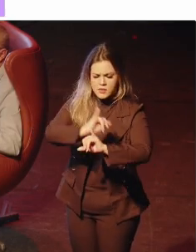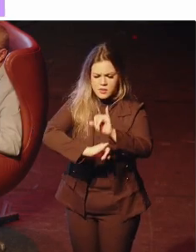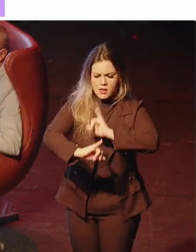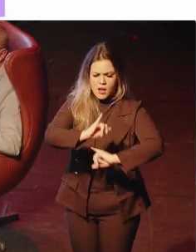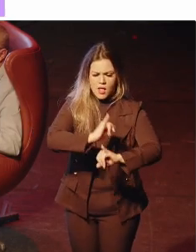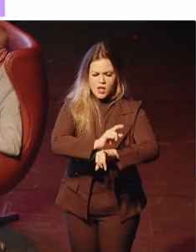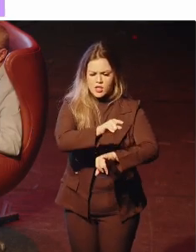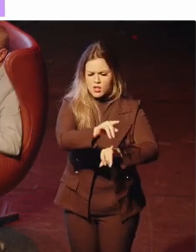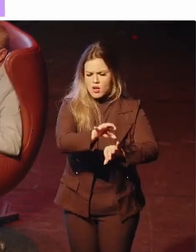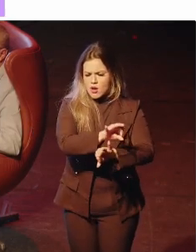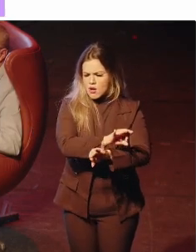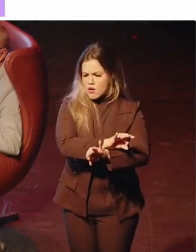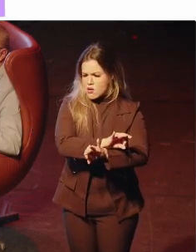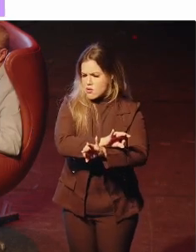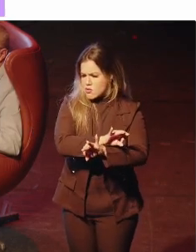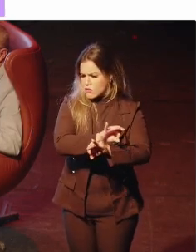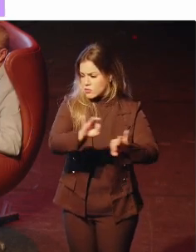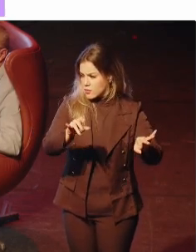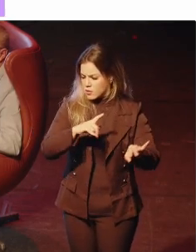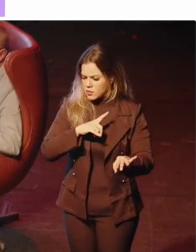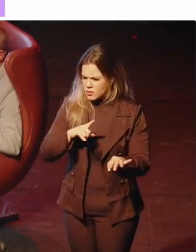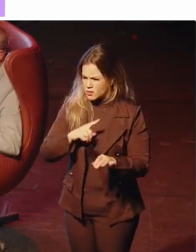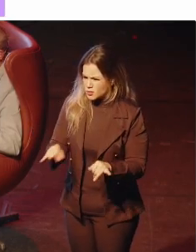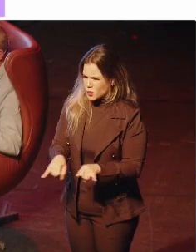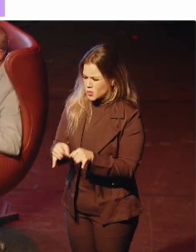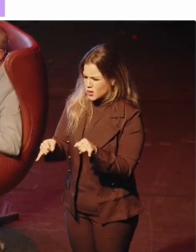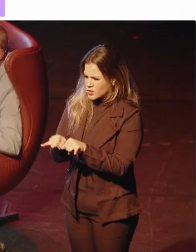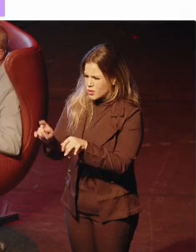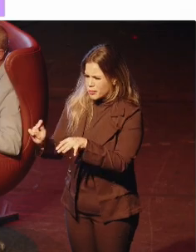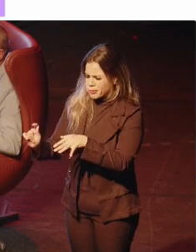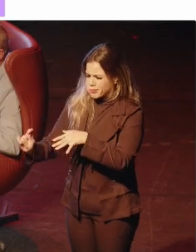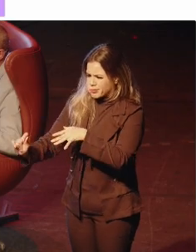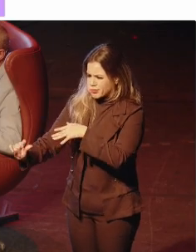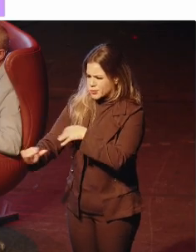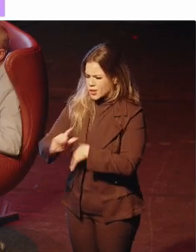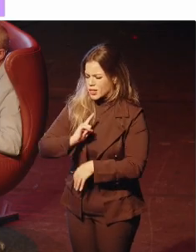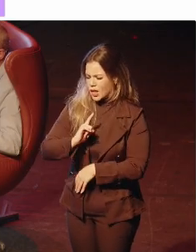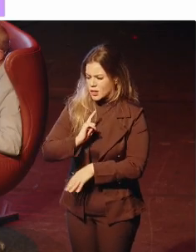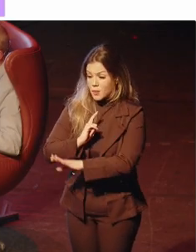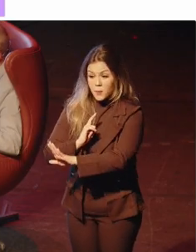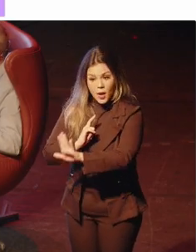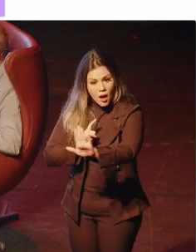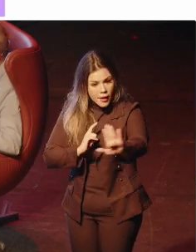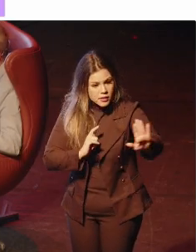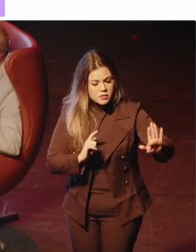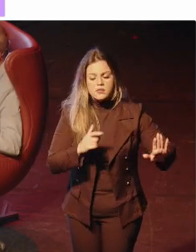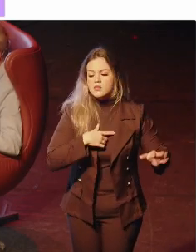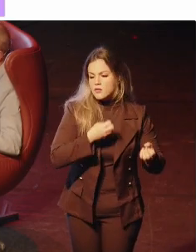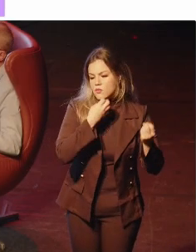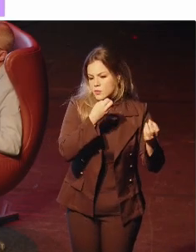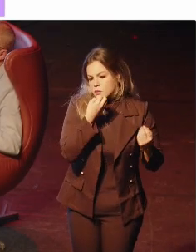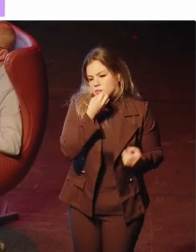né? Tirando as porcarias que tem de fake news, você pode se educar muito bem, né?